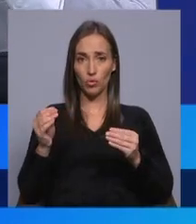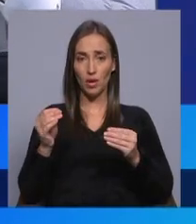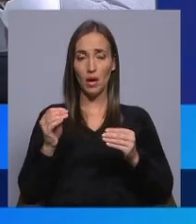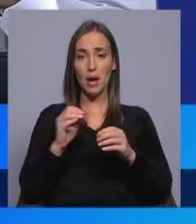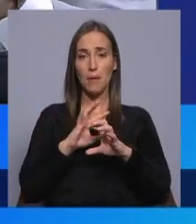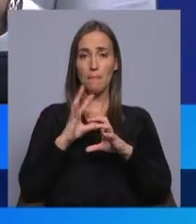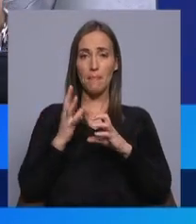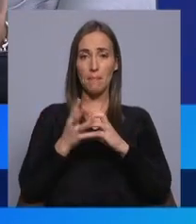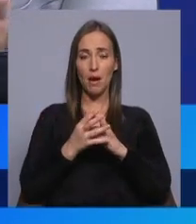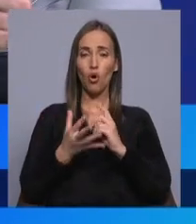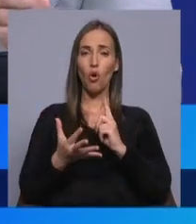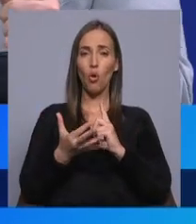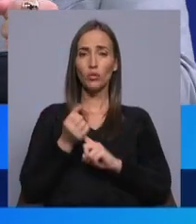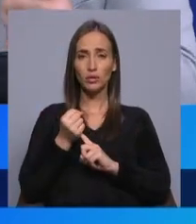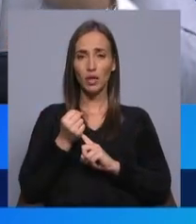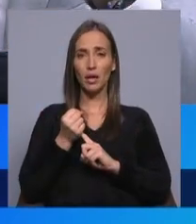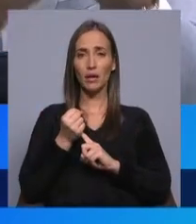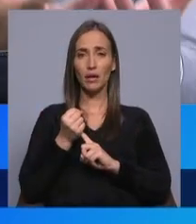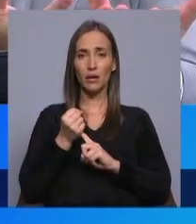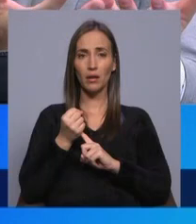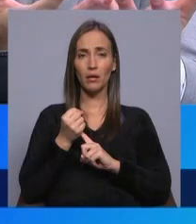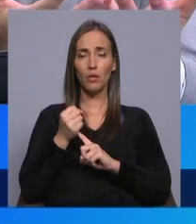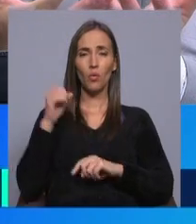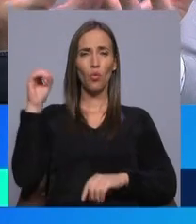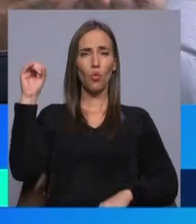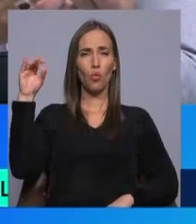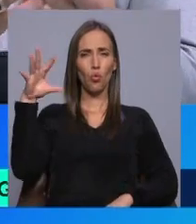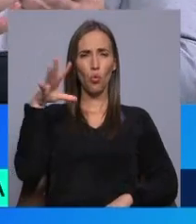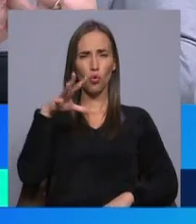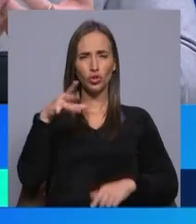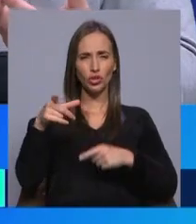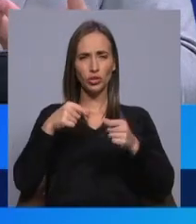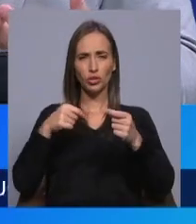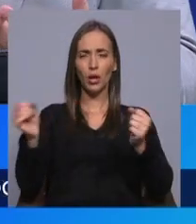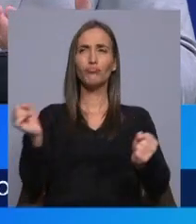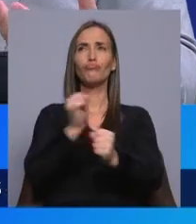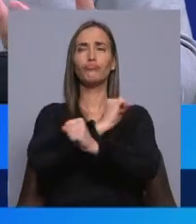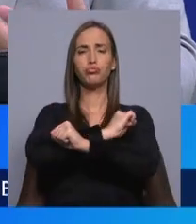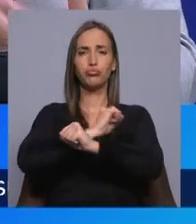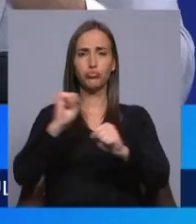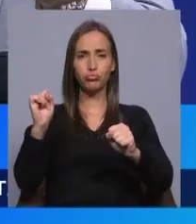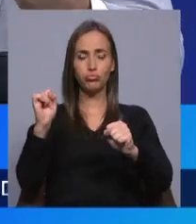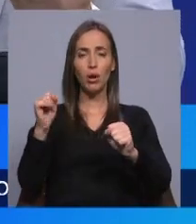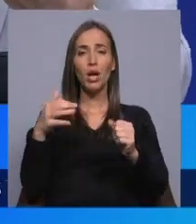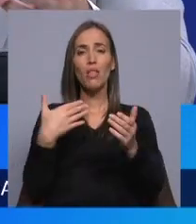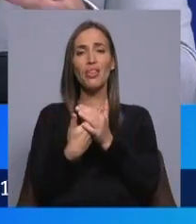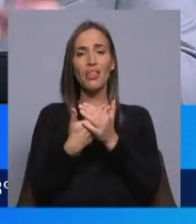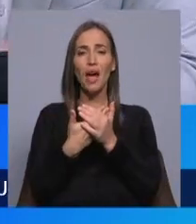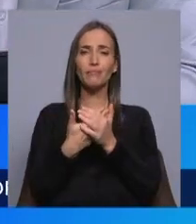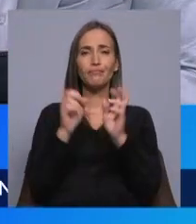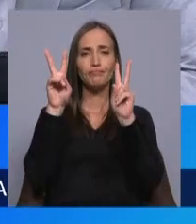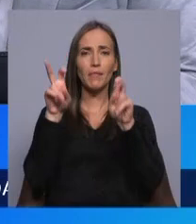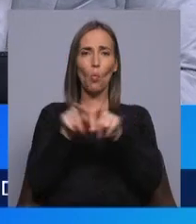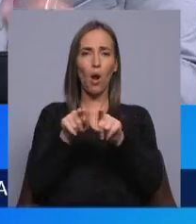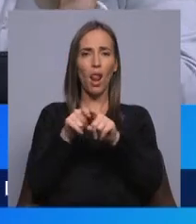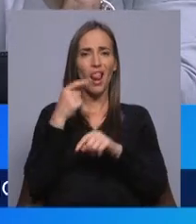galáxias, consegue dobrar a própria luz dessa estrela a explodir, fornecendo, no fundo, uma espécie de uma lente. E foi